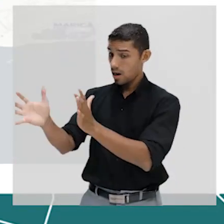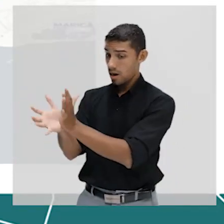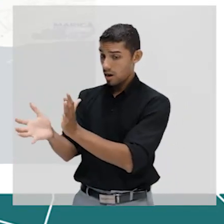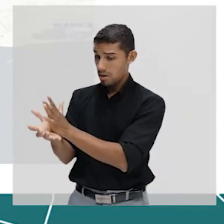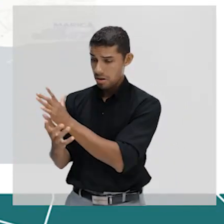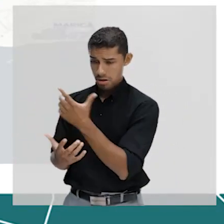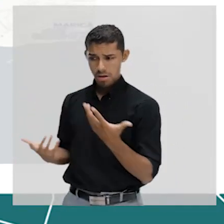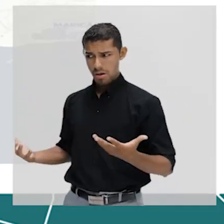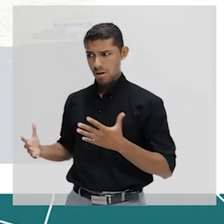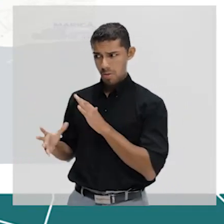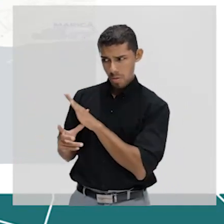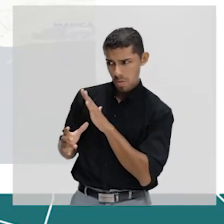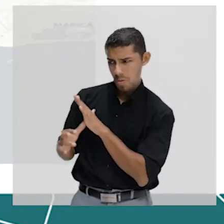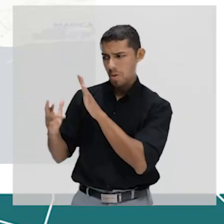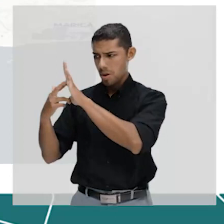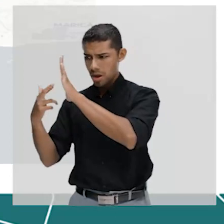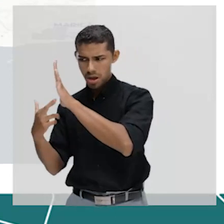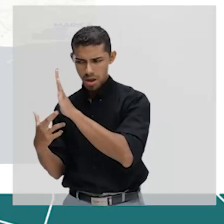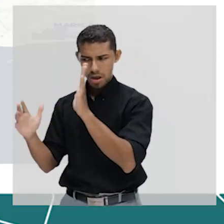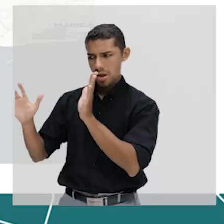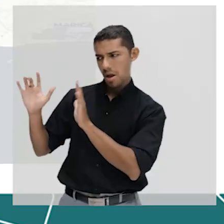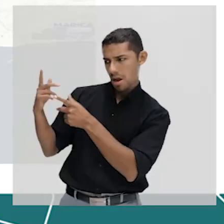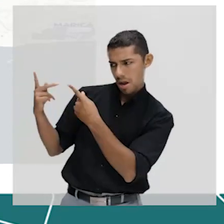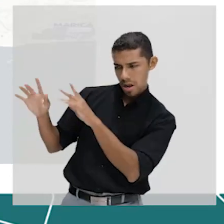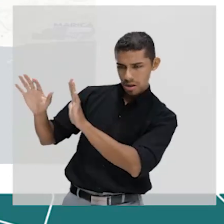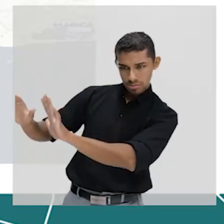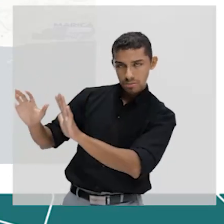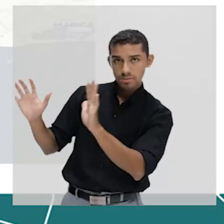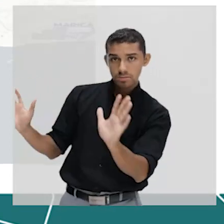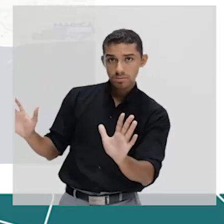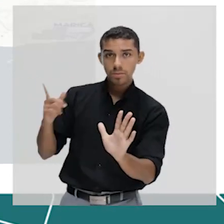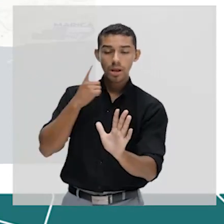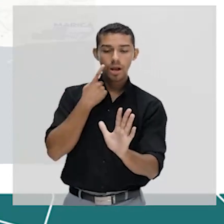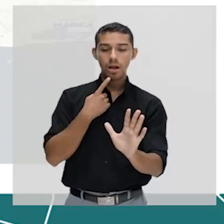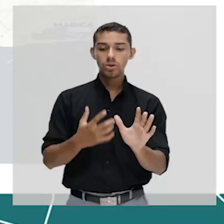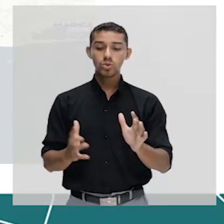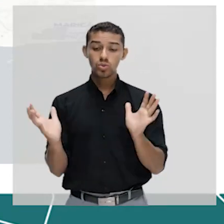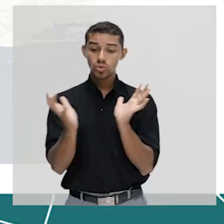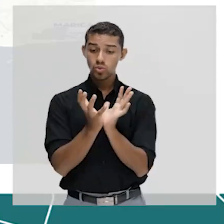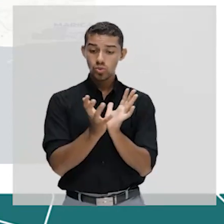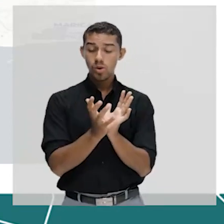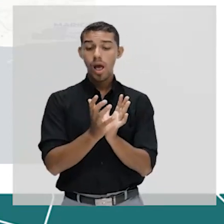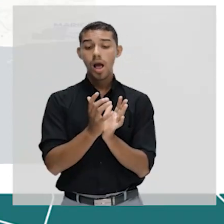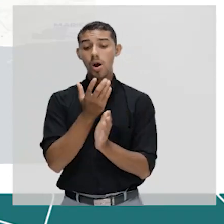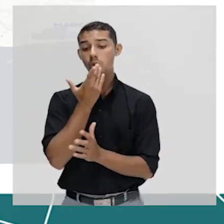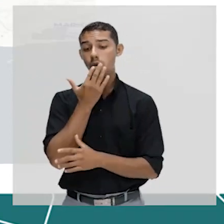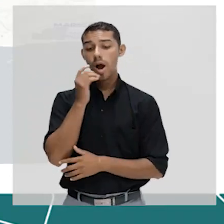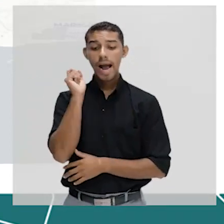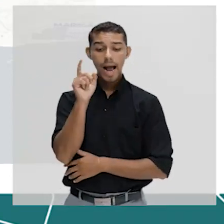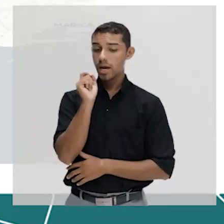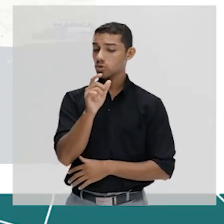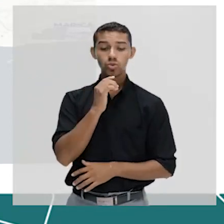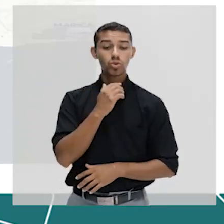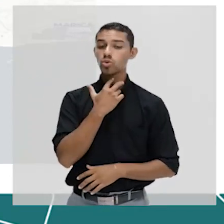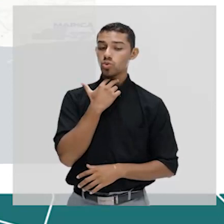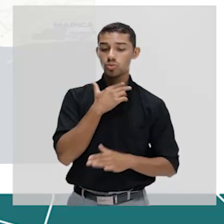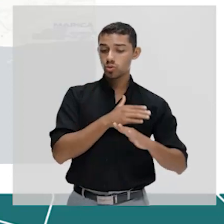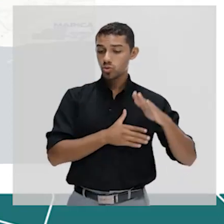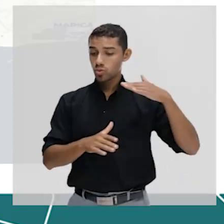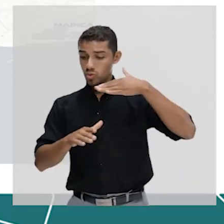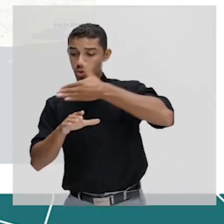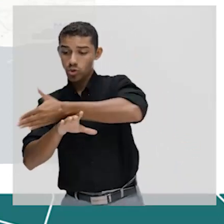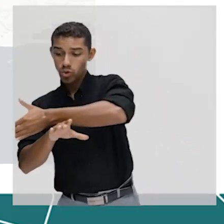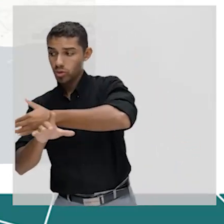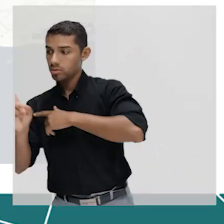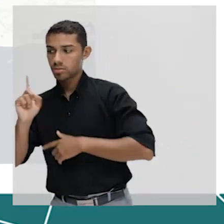eles estabelecem as suas regras. E o mais importante de tudo, quem é, por exemplo, do grupo azul, não pode entrar dentro da área do grupo vermelho,